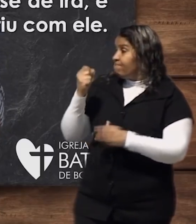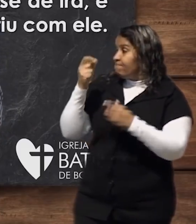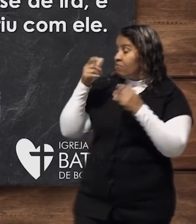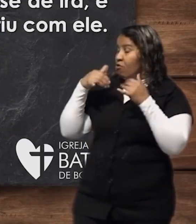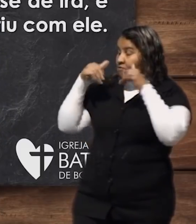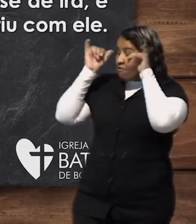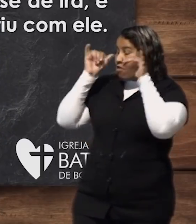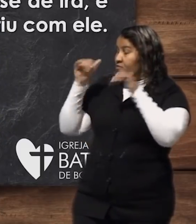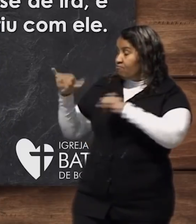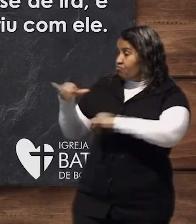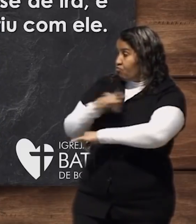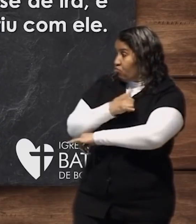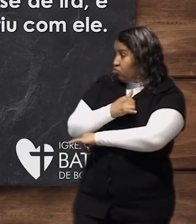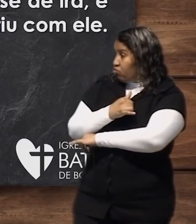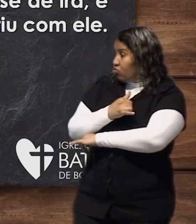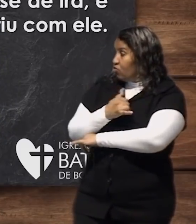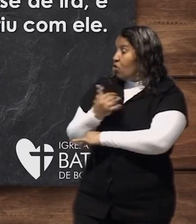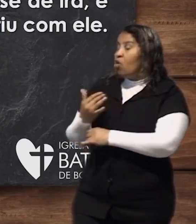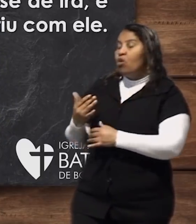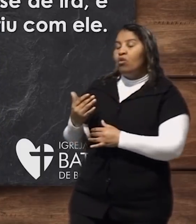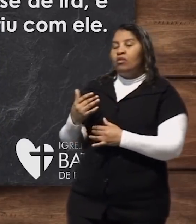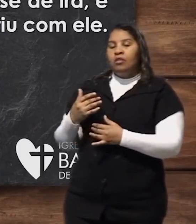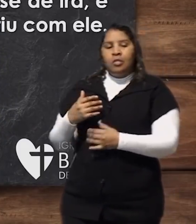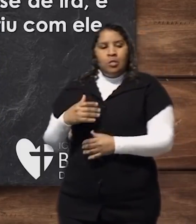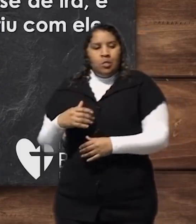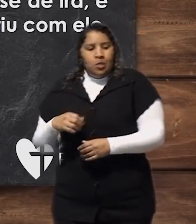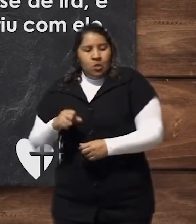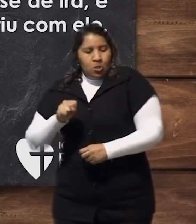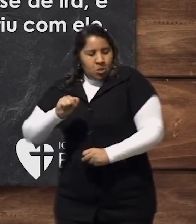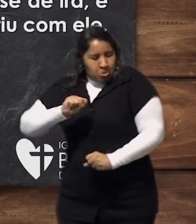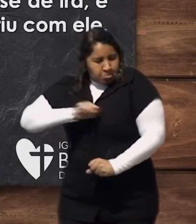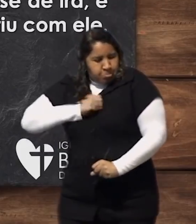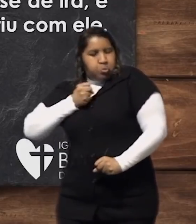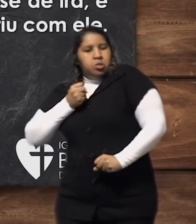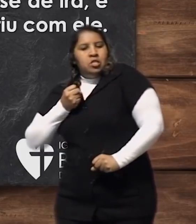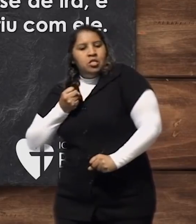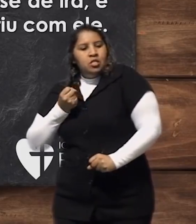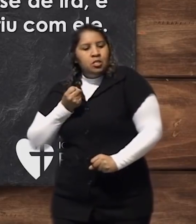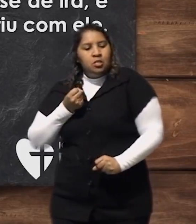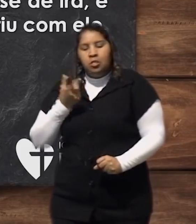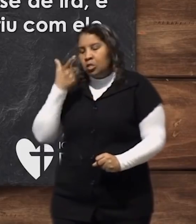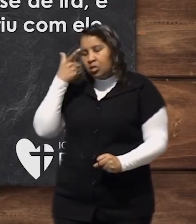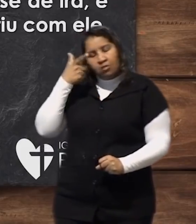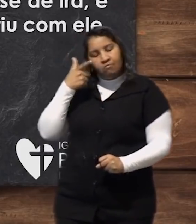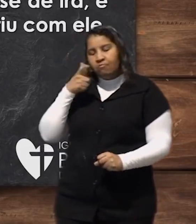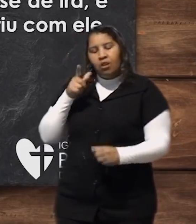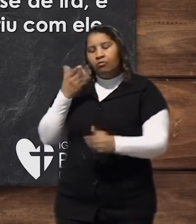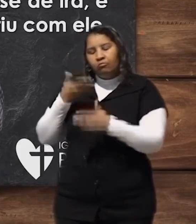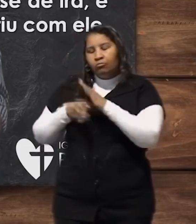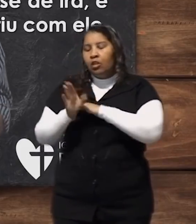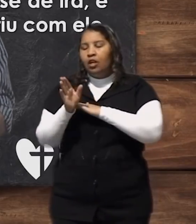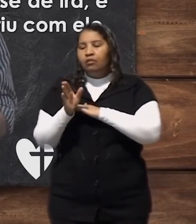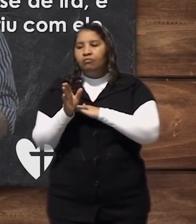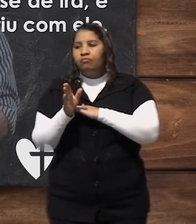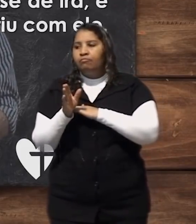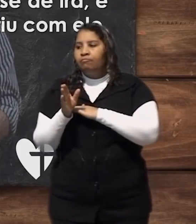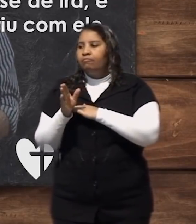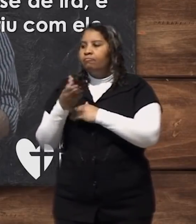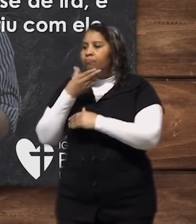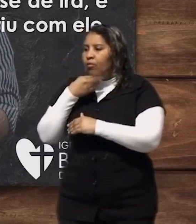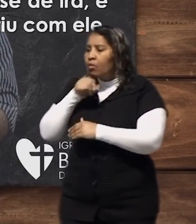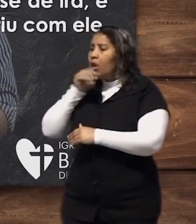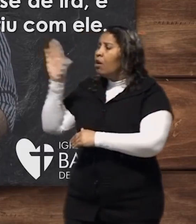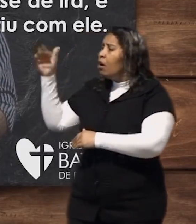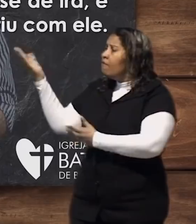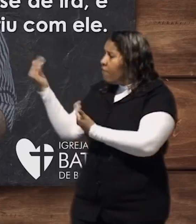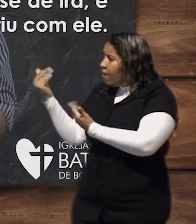o filho mais velho encheu-se de Ira e não quis entrar então seu pai saiu insistiu com ele mas ele respondeu o seu pai